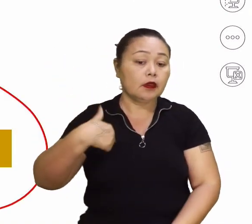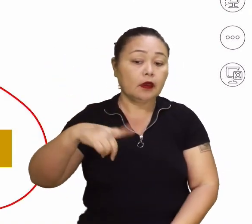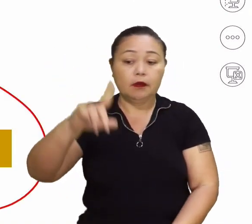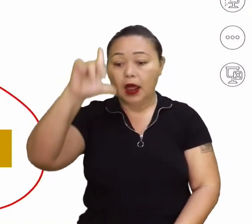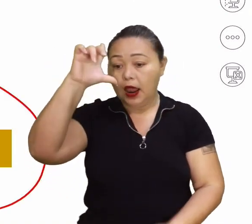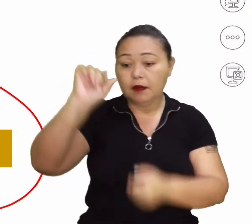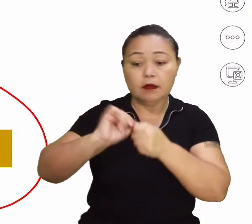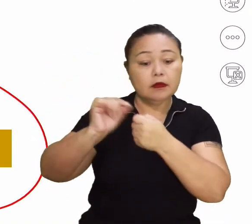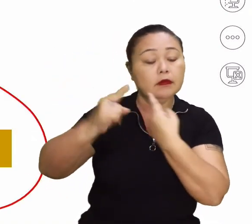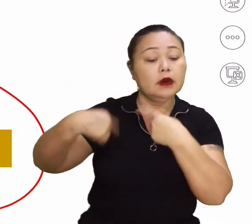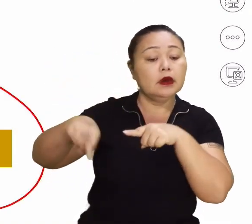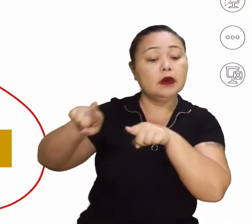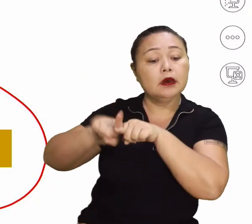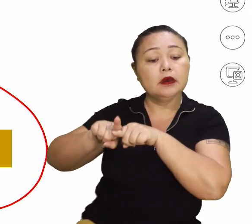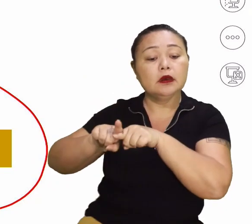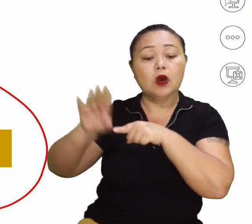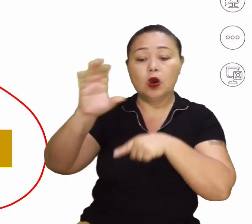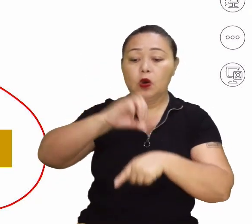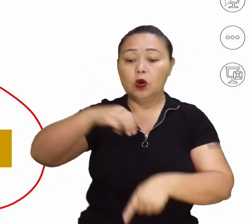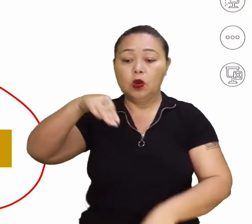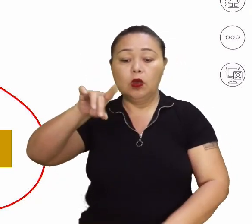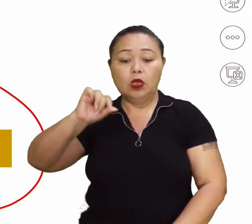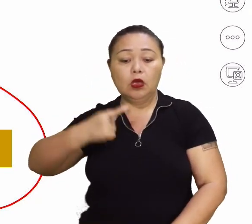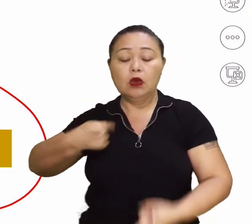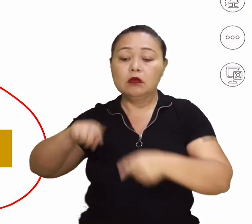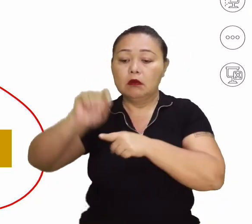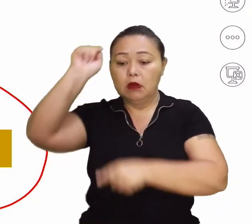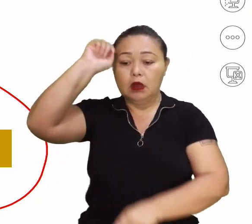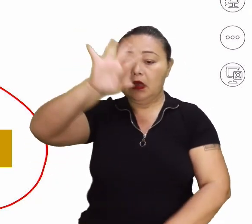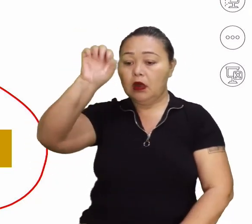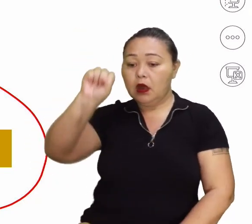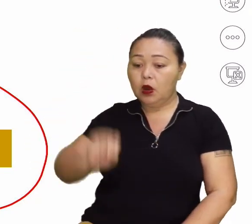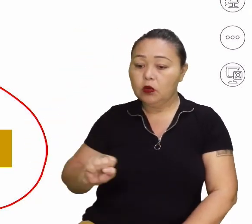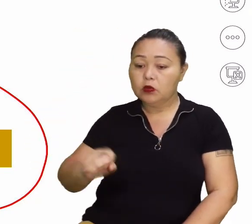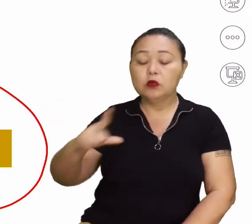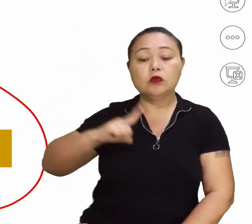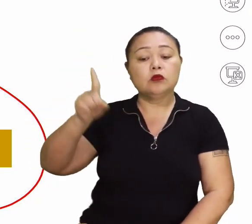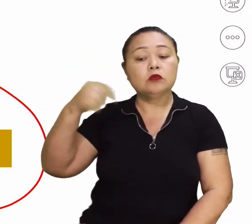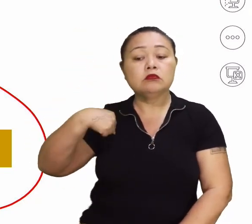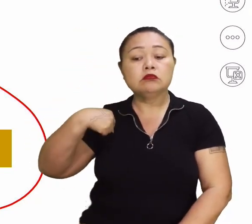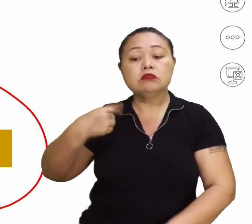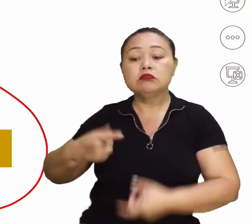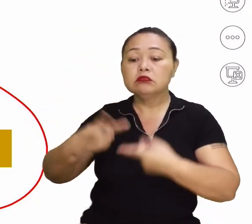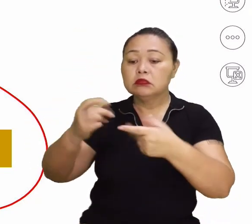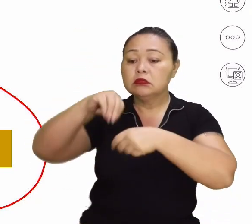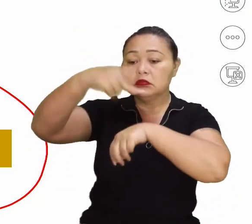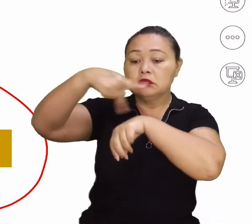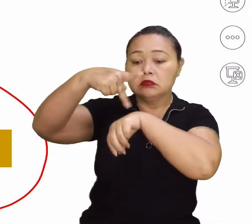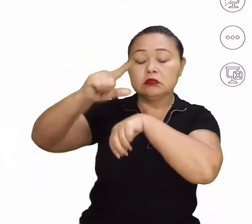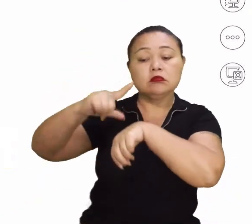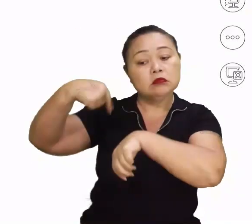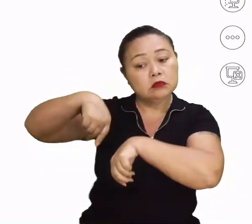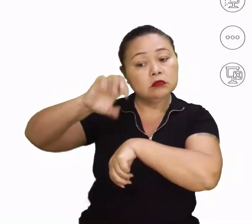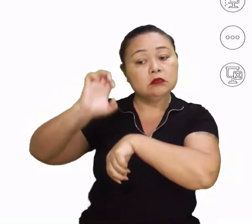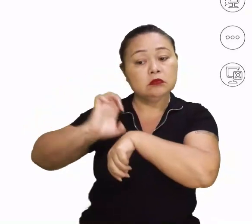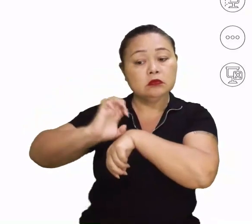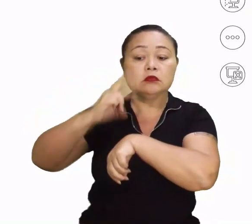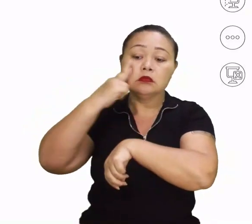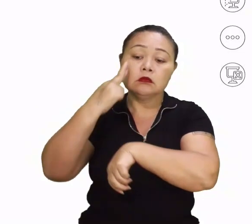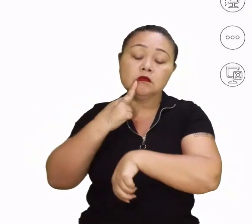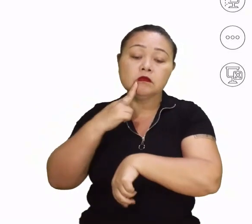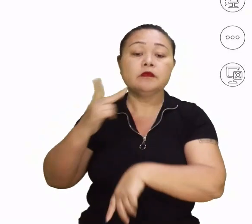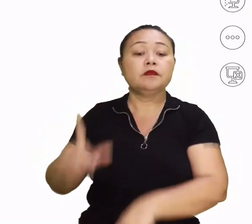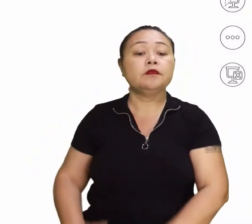Sul. Esses são os principais destinos da exportação da madeira daqui de Rondônia, ok?